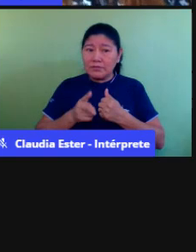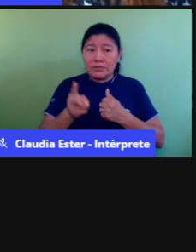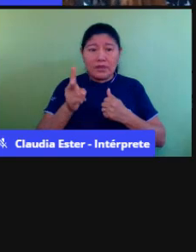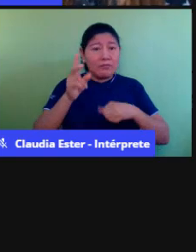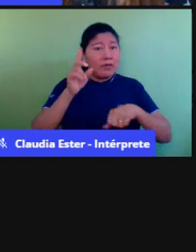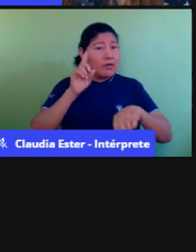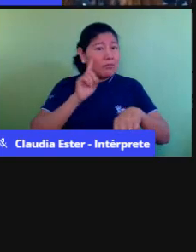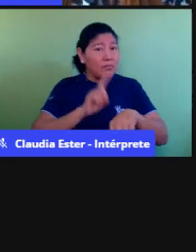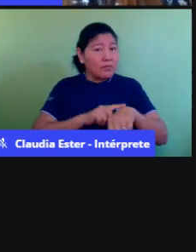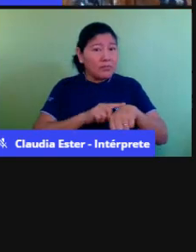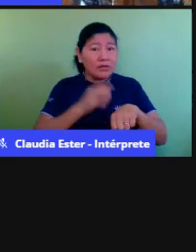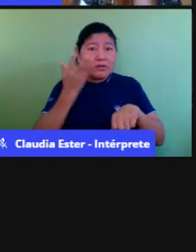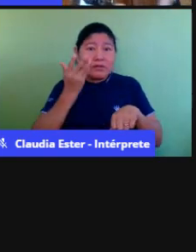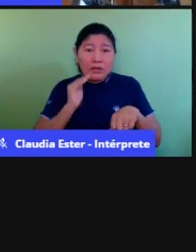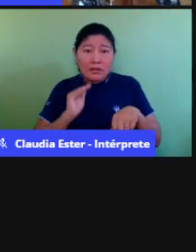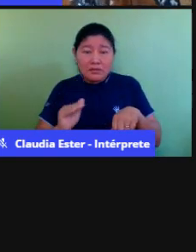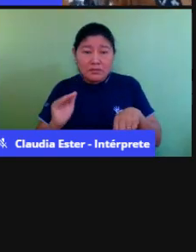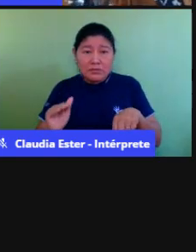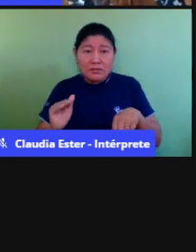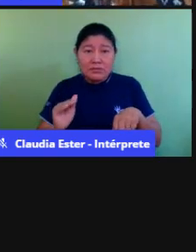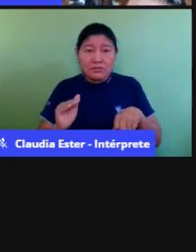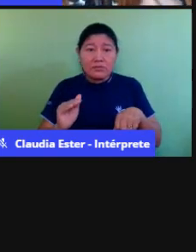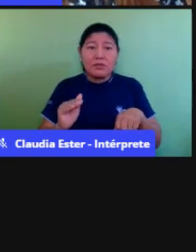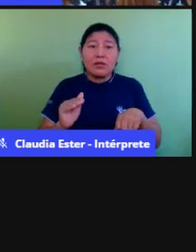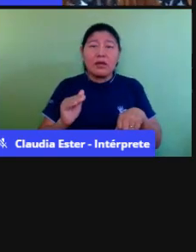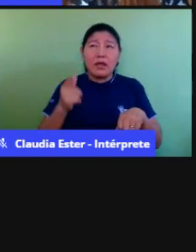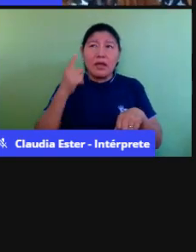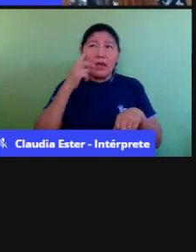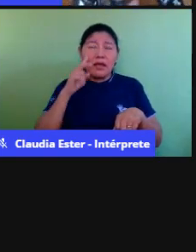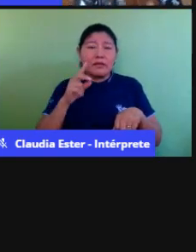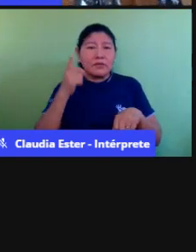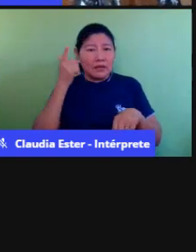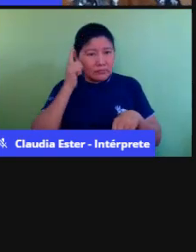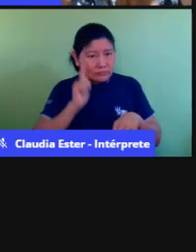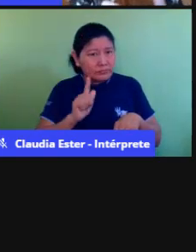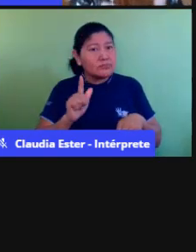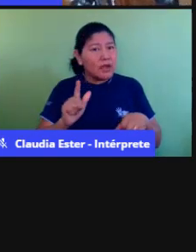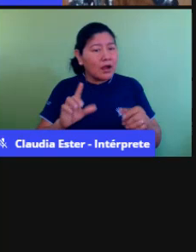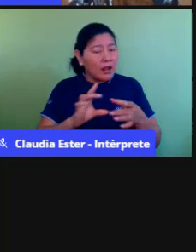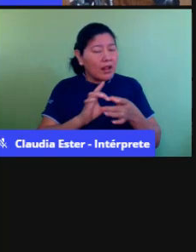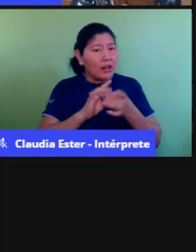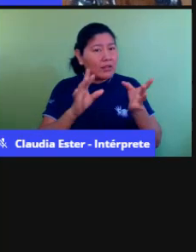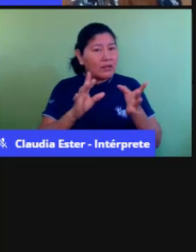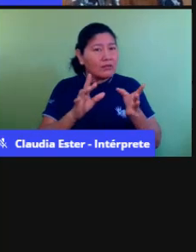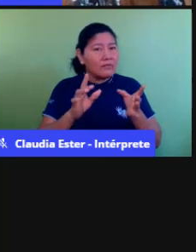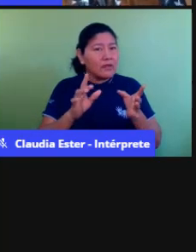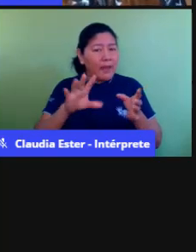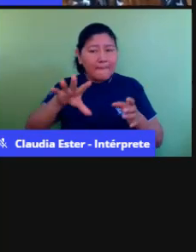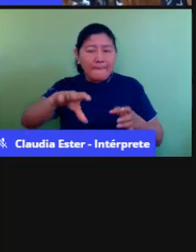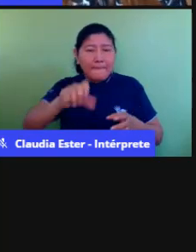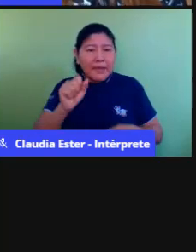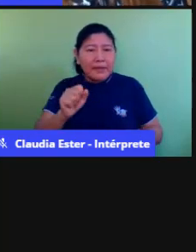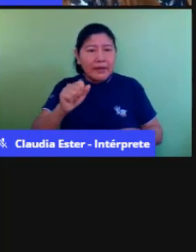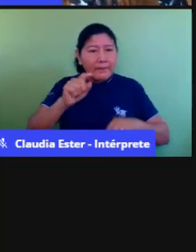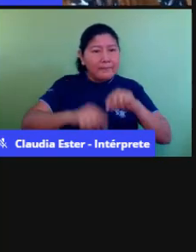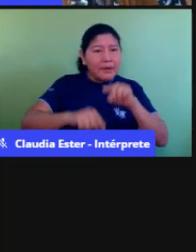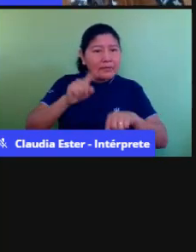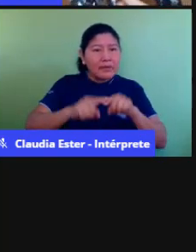essa criança bem pequena, ela já consegue segurar um lápis, uma caneta, um giz, elas já começam também a